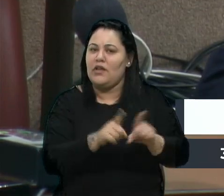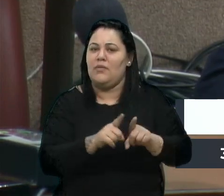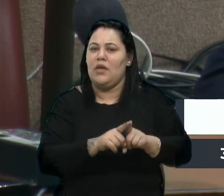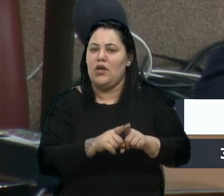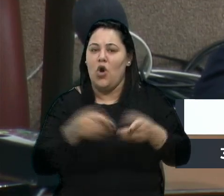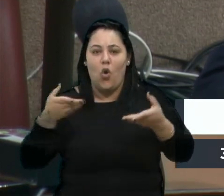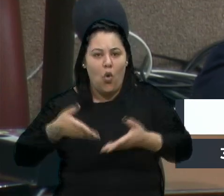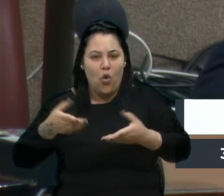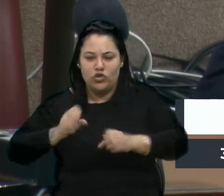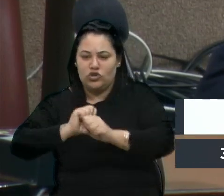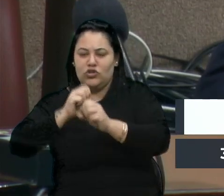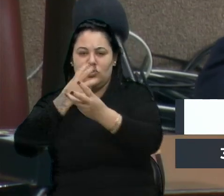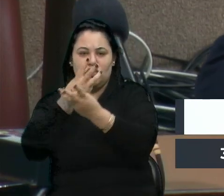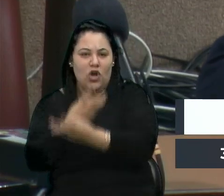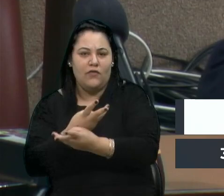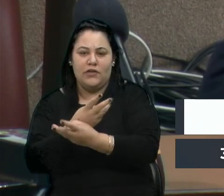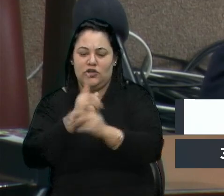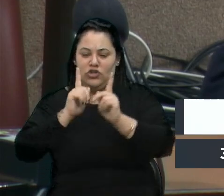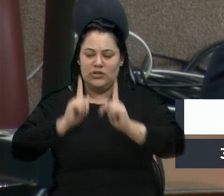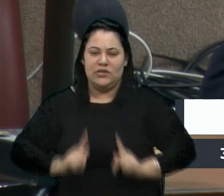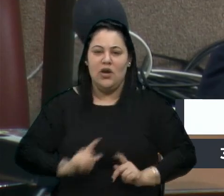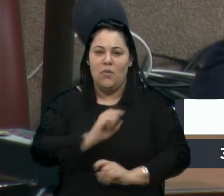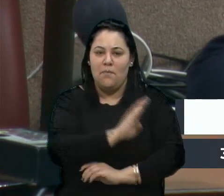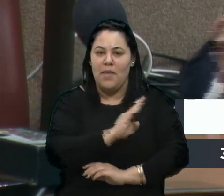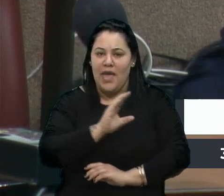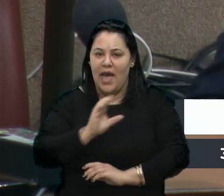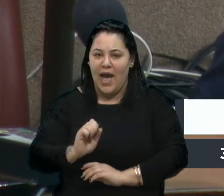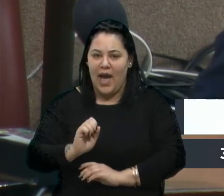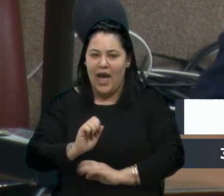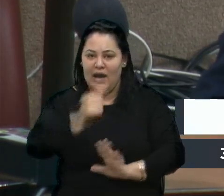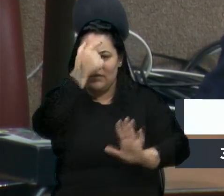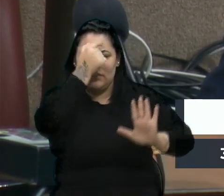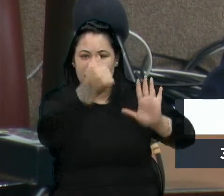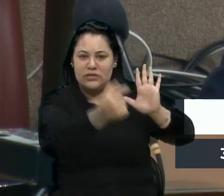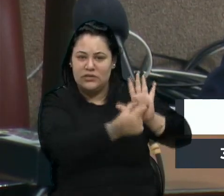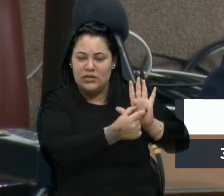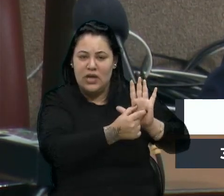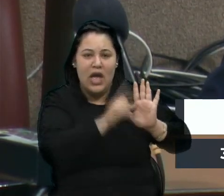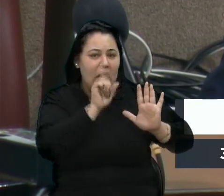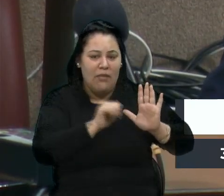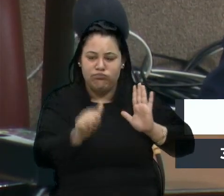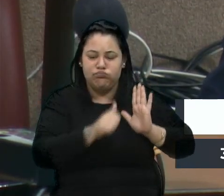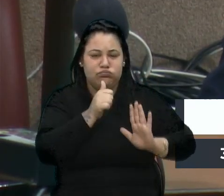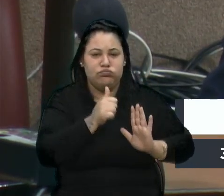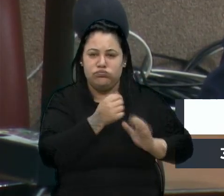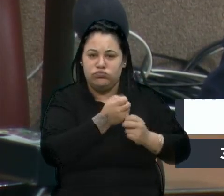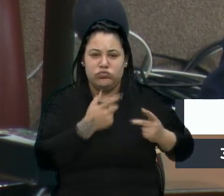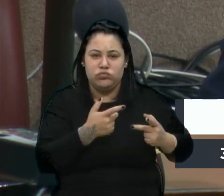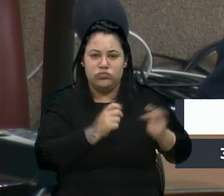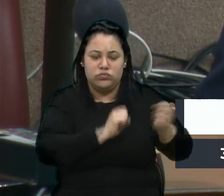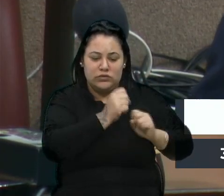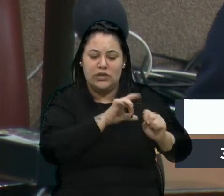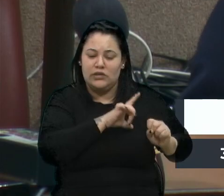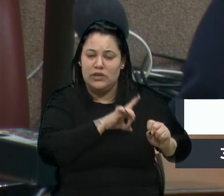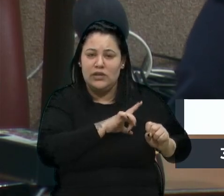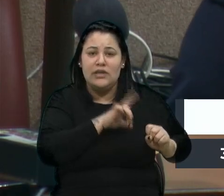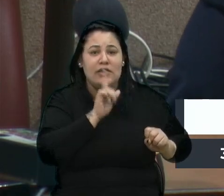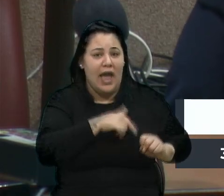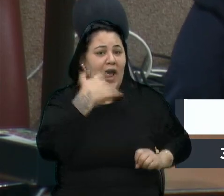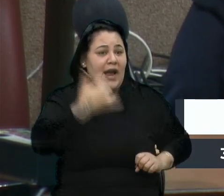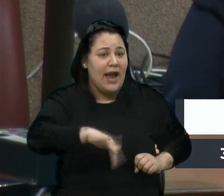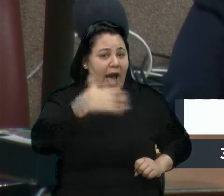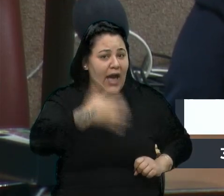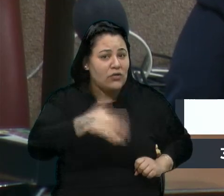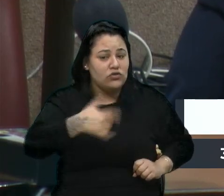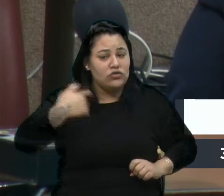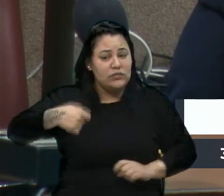software, gestão, BI, inteligência artificial é um dos maiores custos que o empresário tem. Vamos lutar para que isso aconteça,